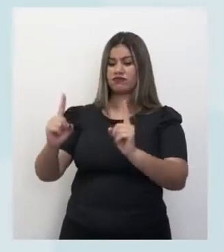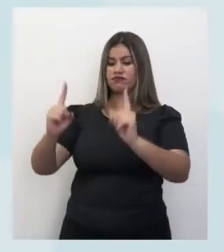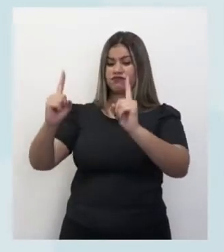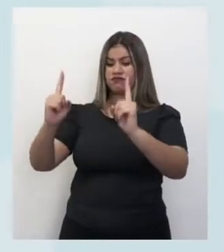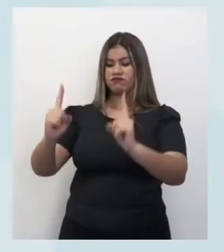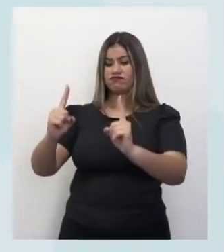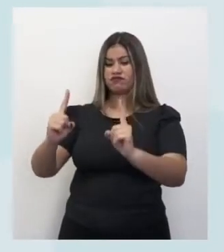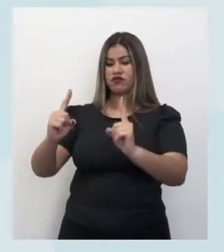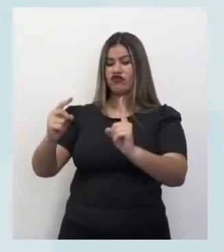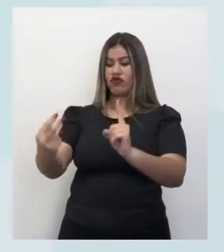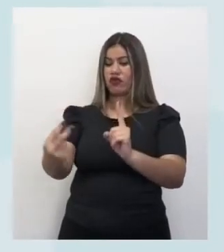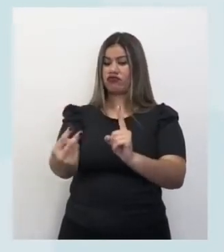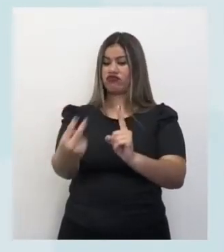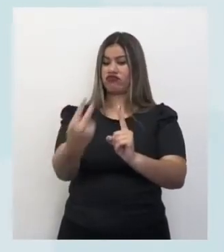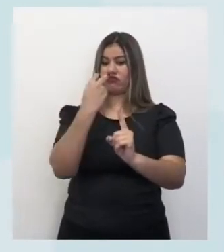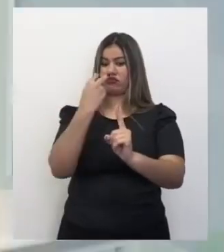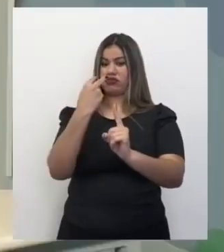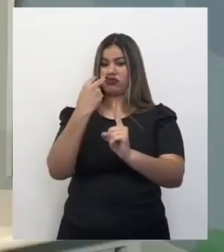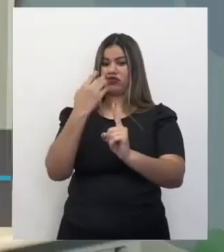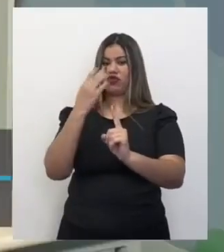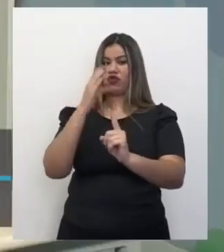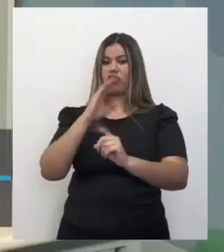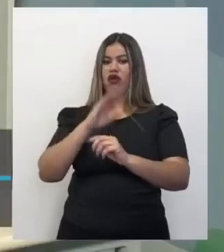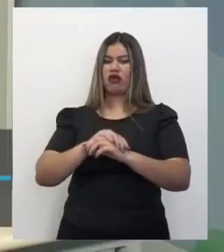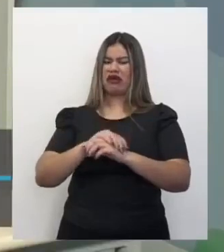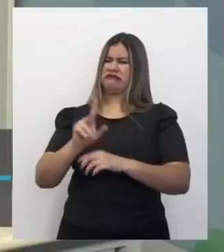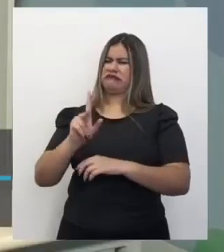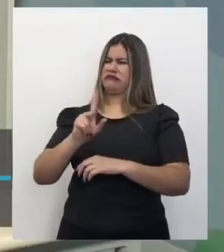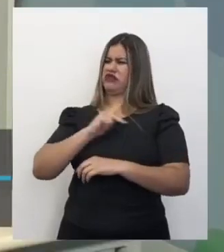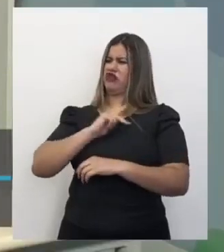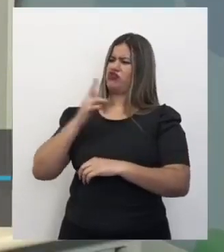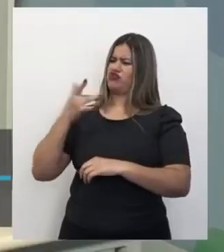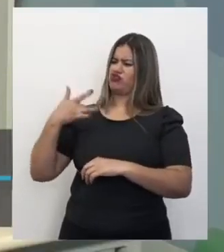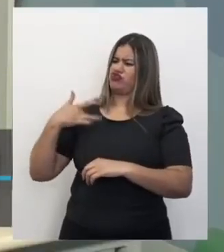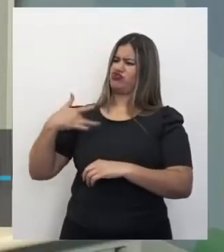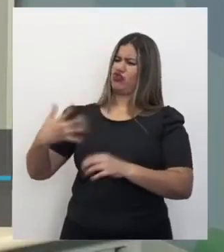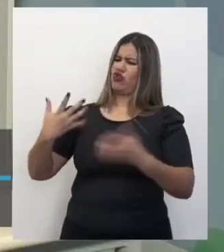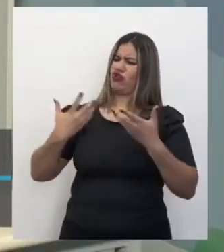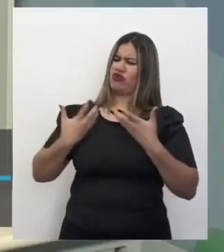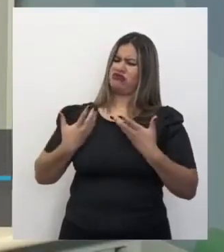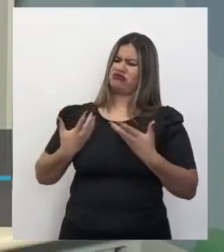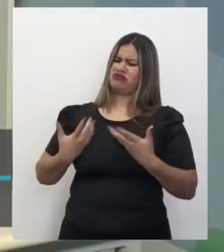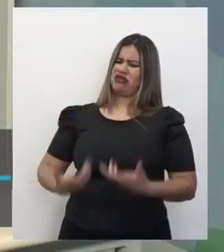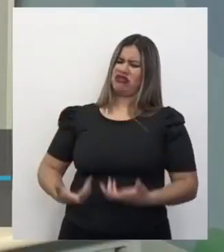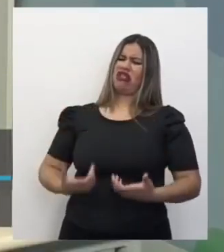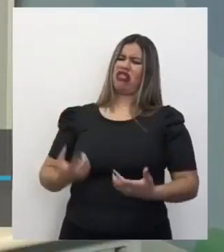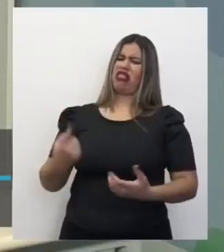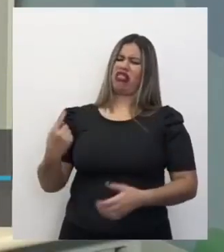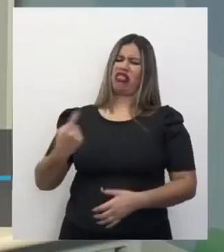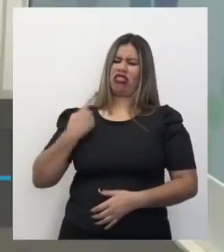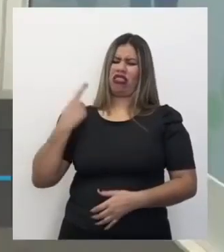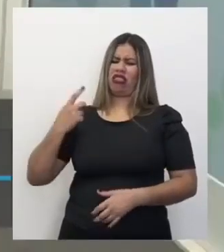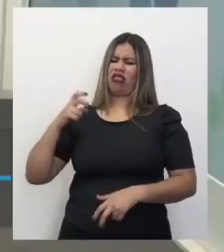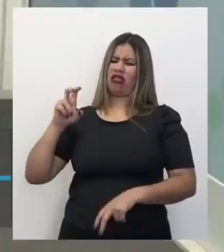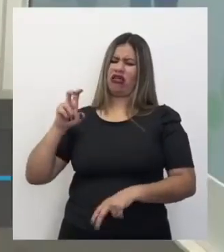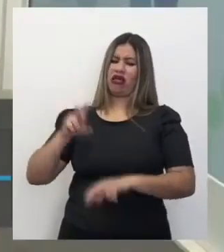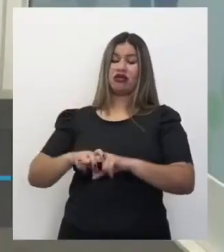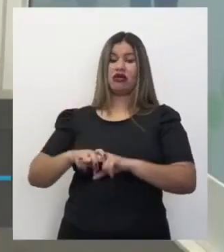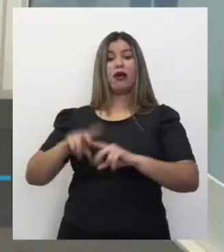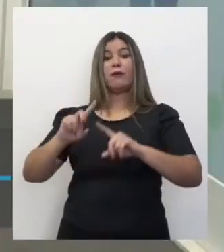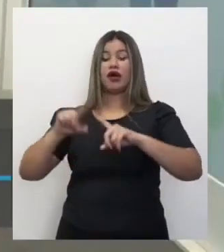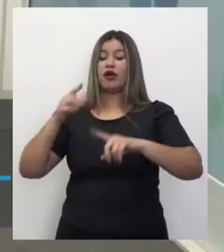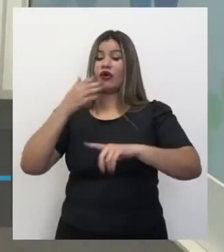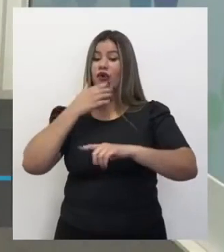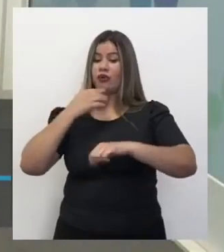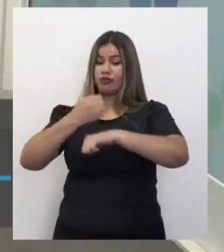naquela imagem lá no fundo, você já fala, nossa, ele já está ali isolado, o menino ele sentado. Ele quis que fosse prestado atenção